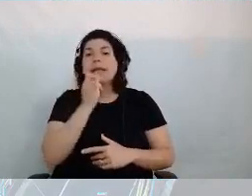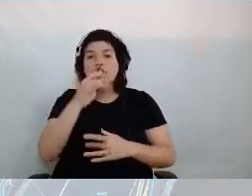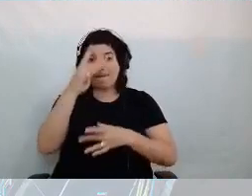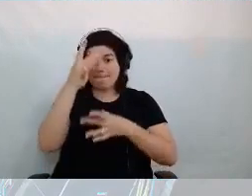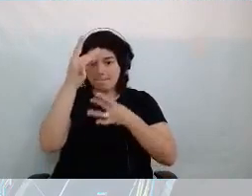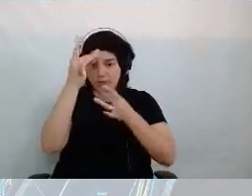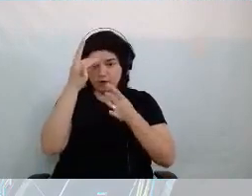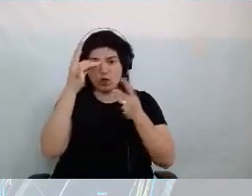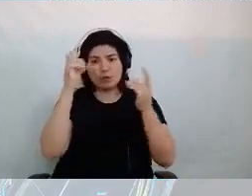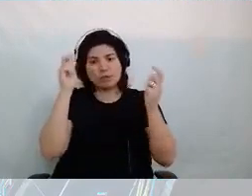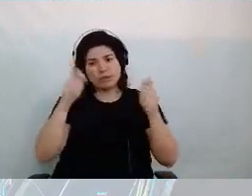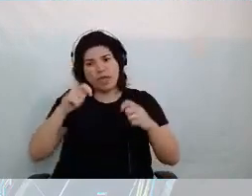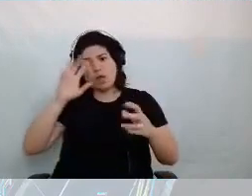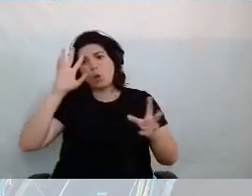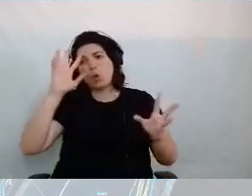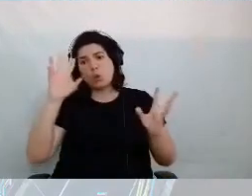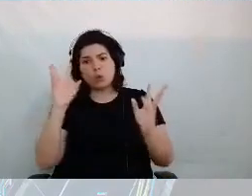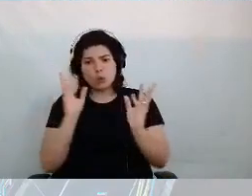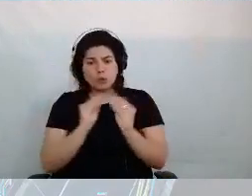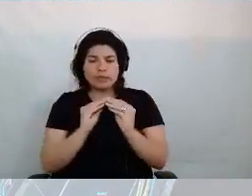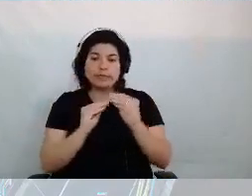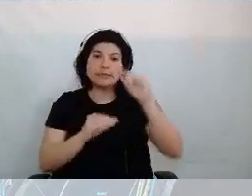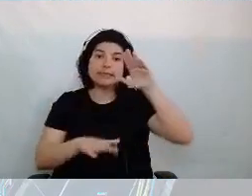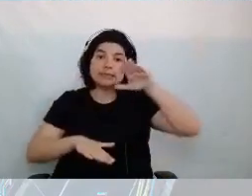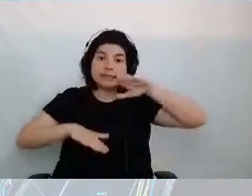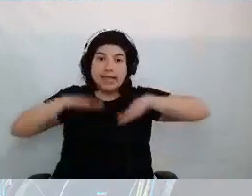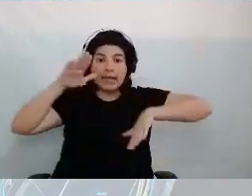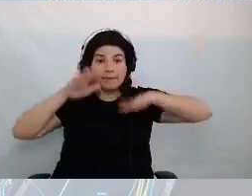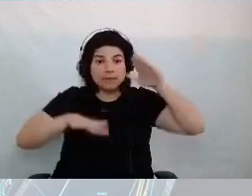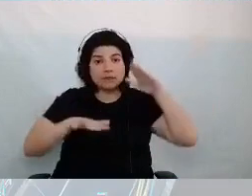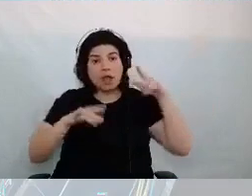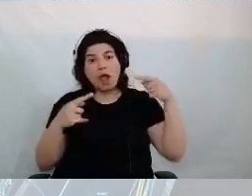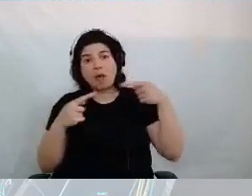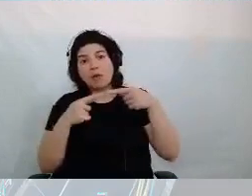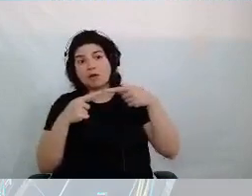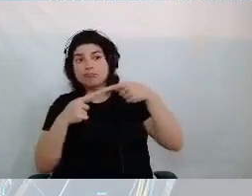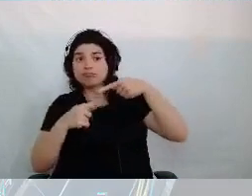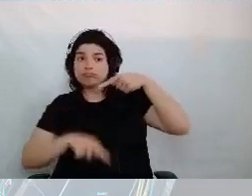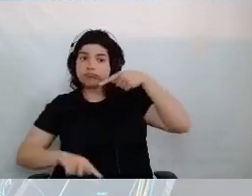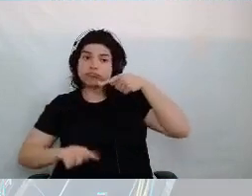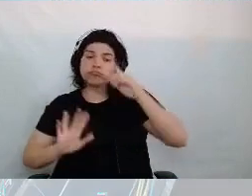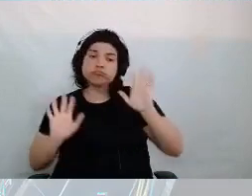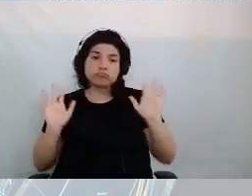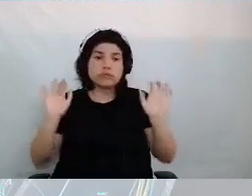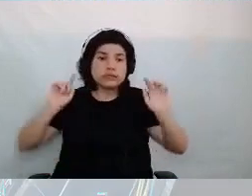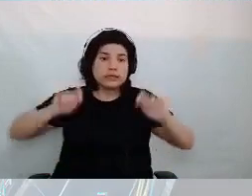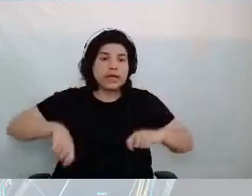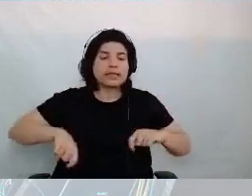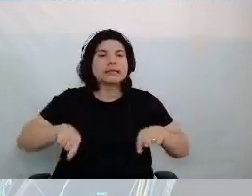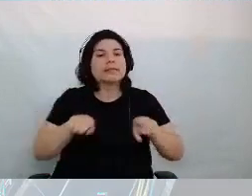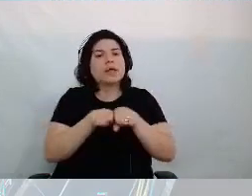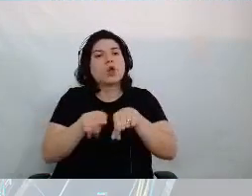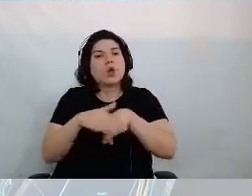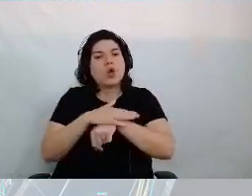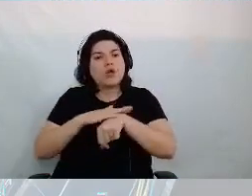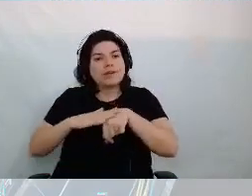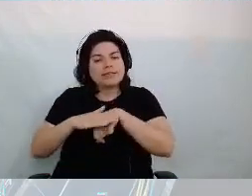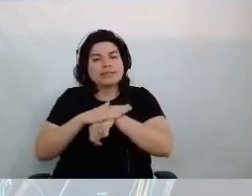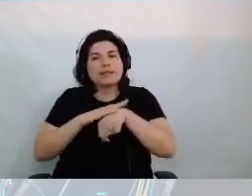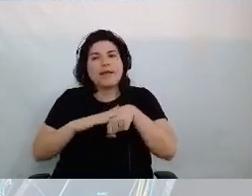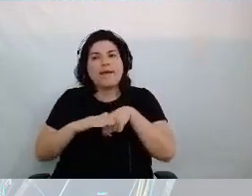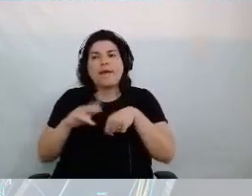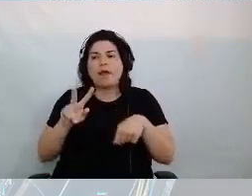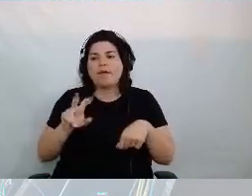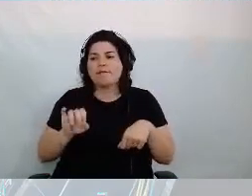chegar à conclusão que, dependendo do cenário, faz ou não sentido essa execução. Vou conversar sobre volumetria. Rolou